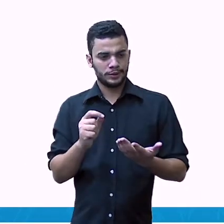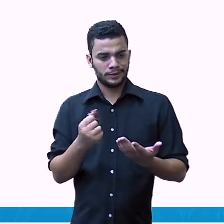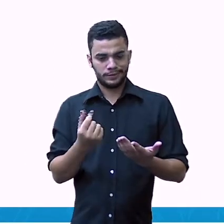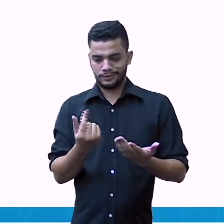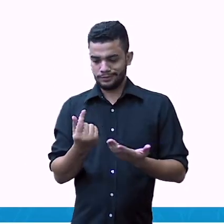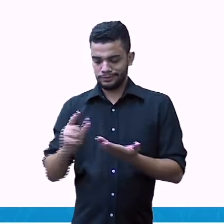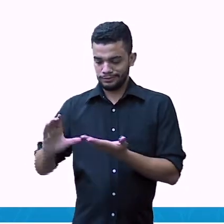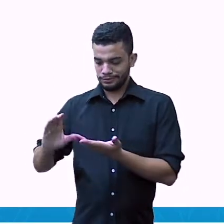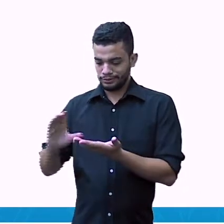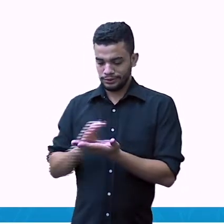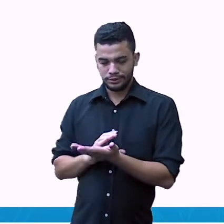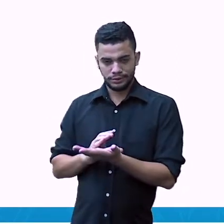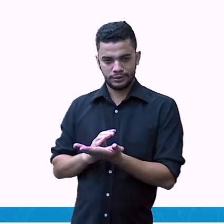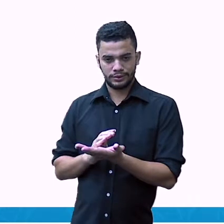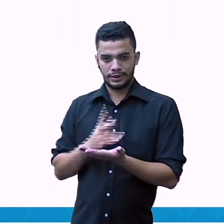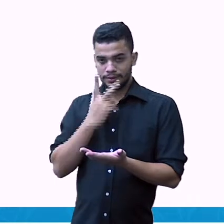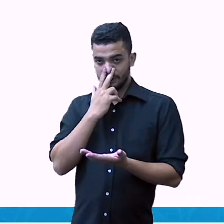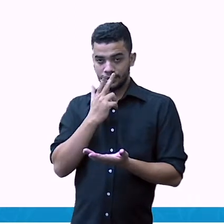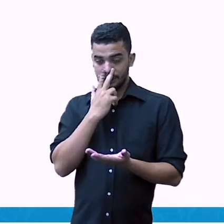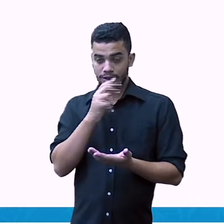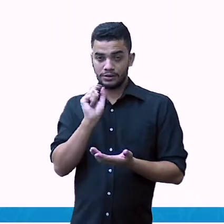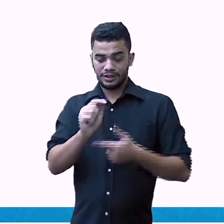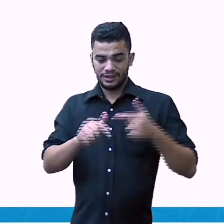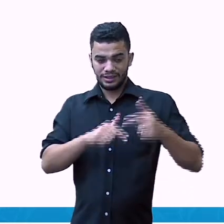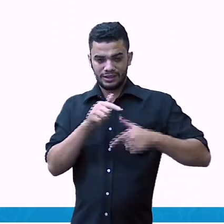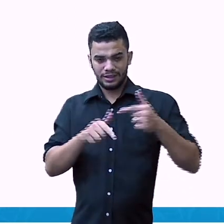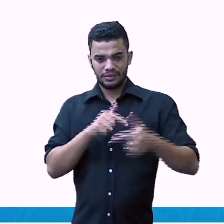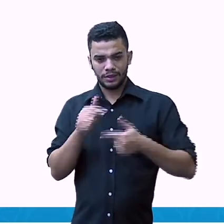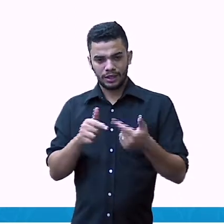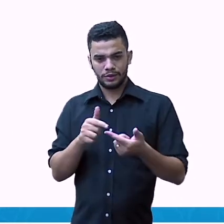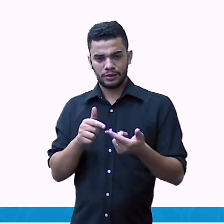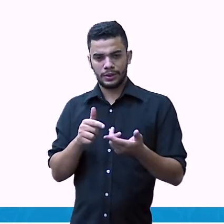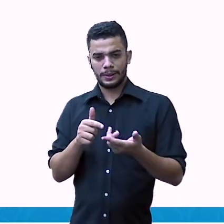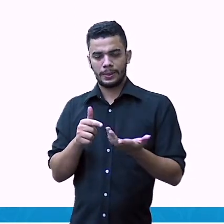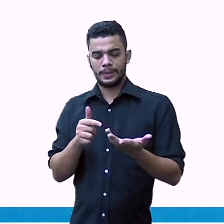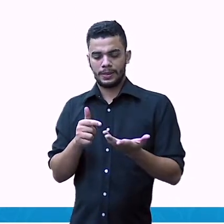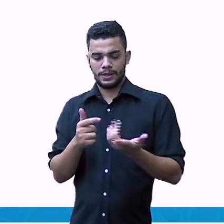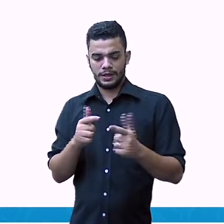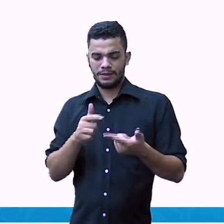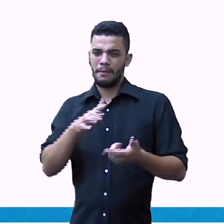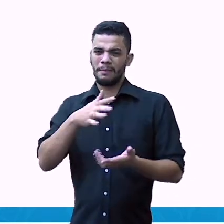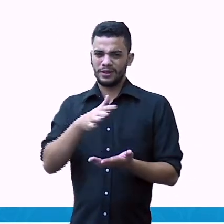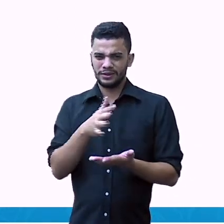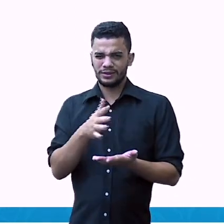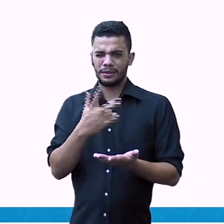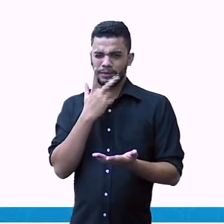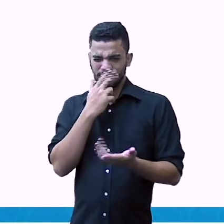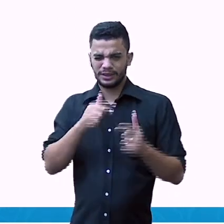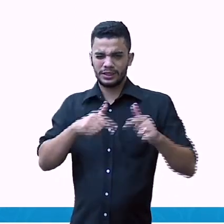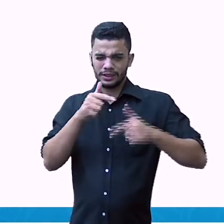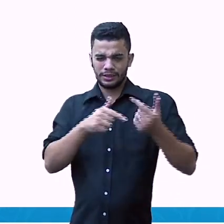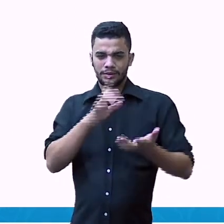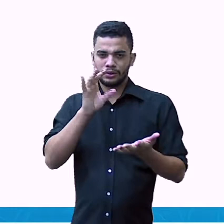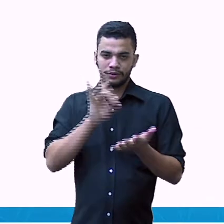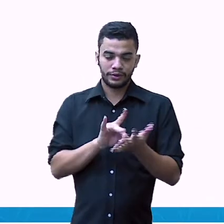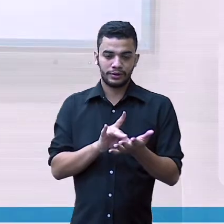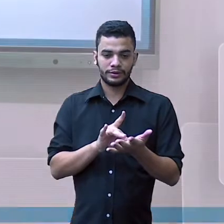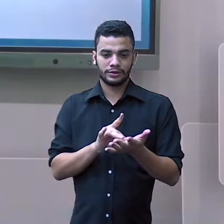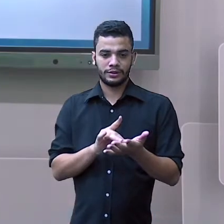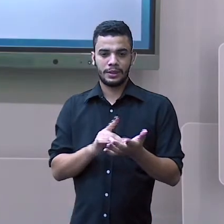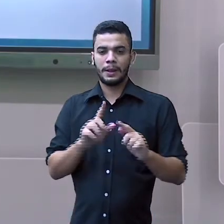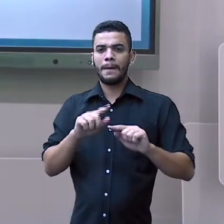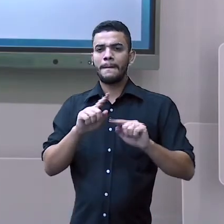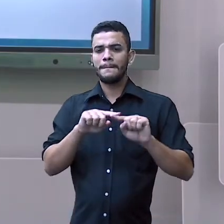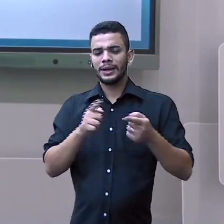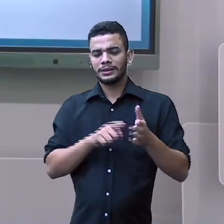existe somente nas cidades? A resposta para isso é não. Existe o subemprego tanto na zona urbana